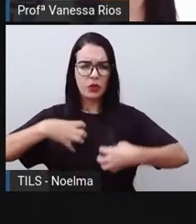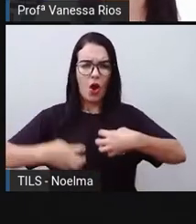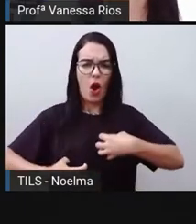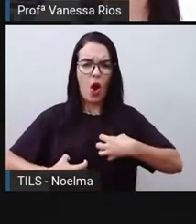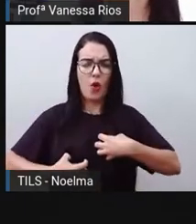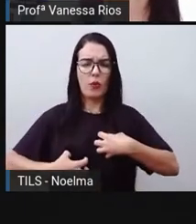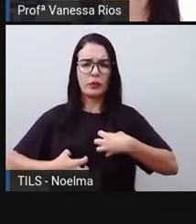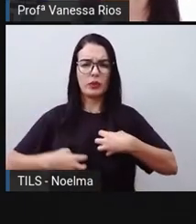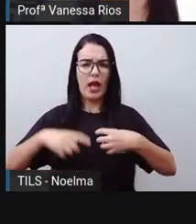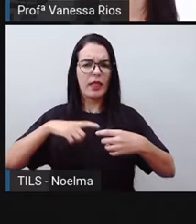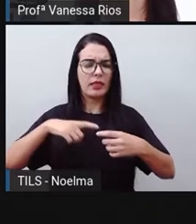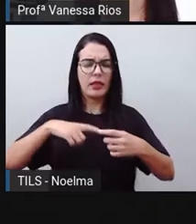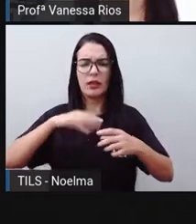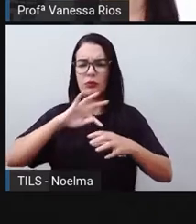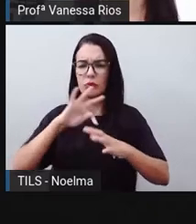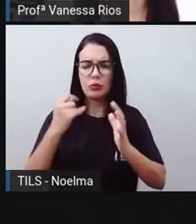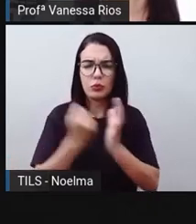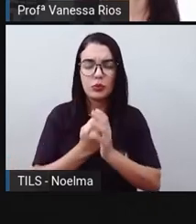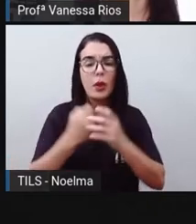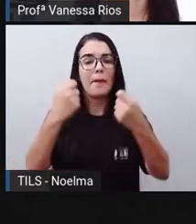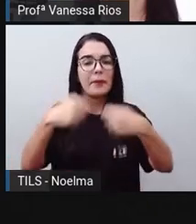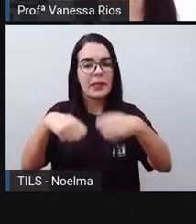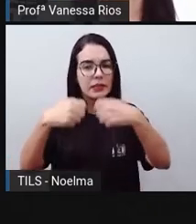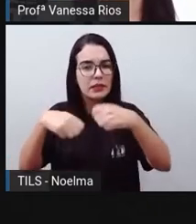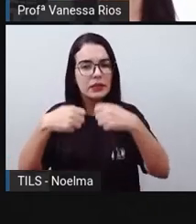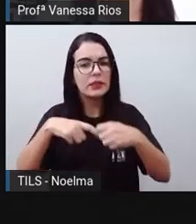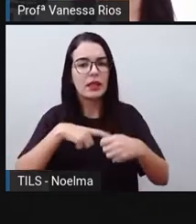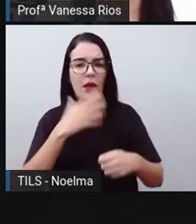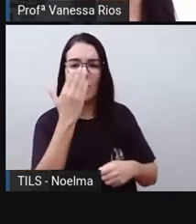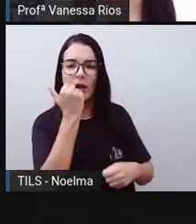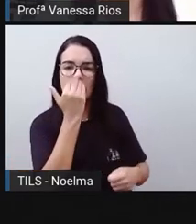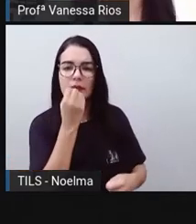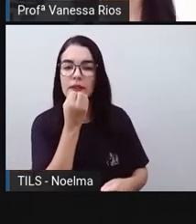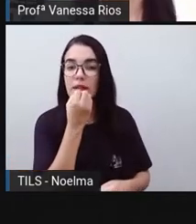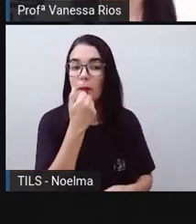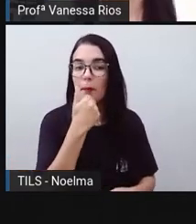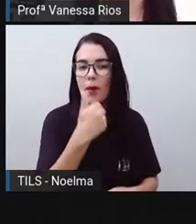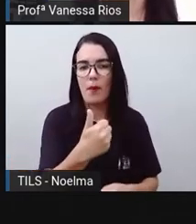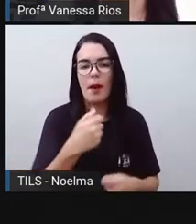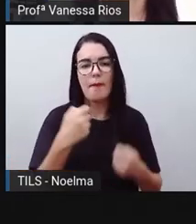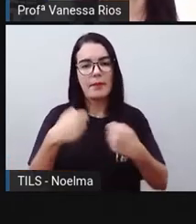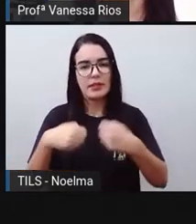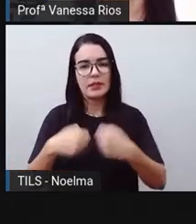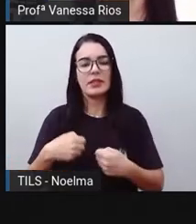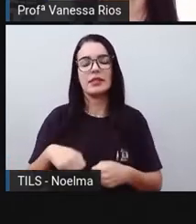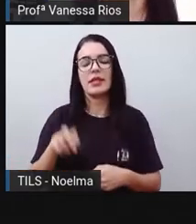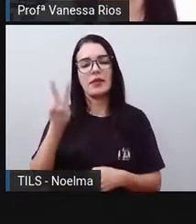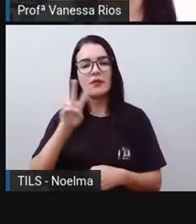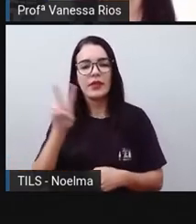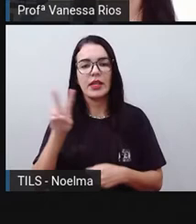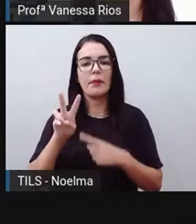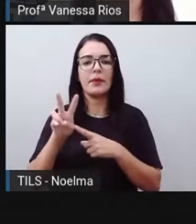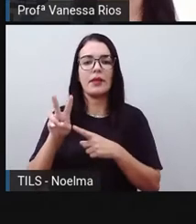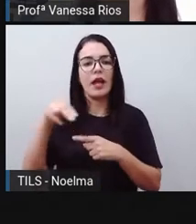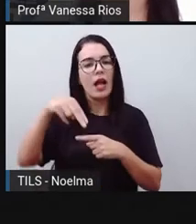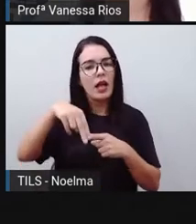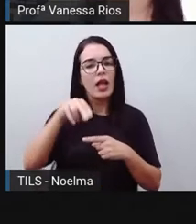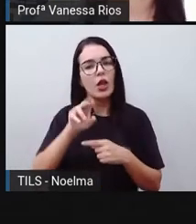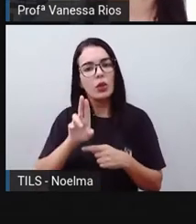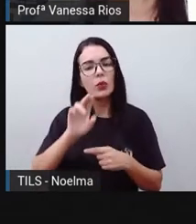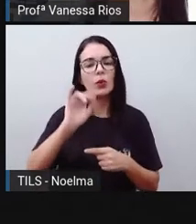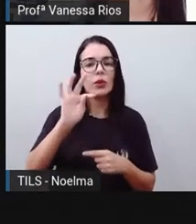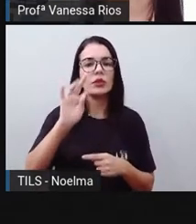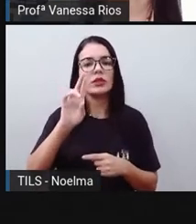nossos sistemas aí, precisam desses nutrientes, precisam dessas substâncias oferecidas